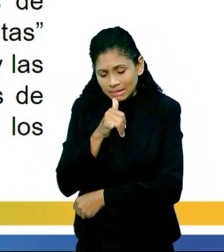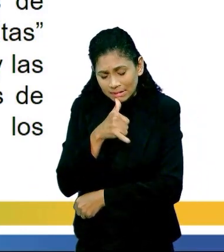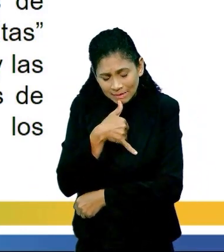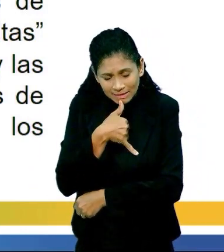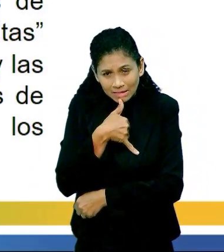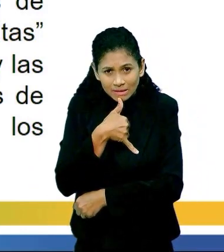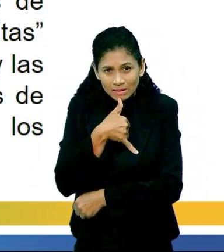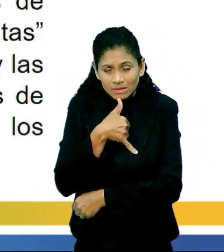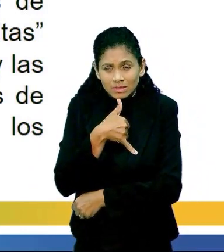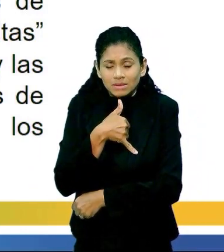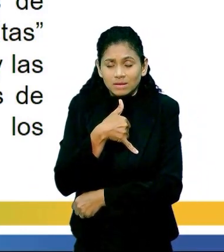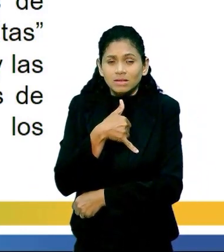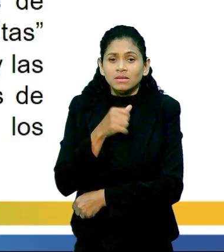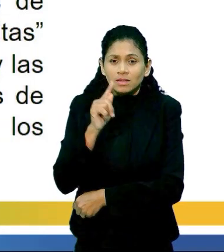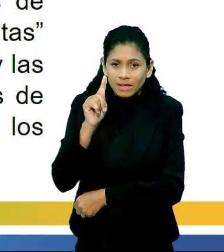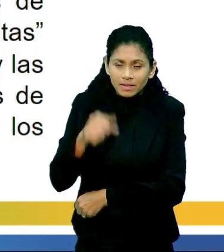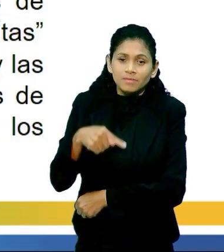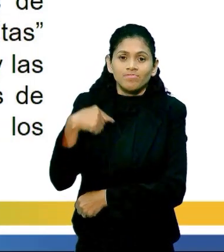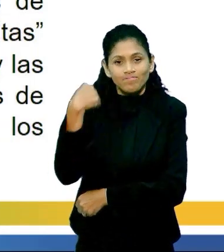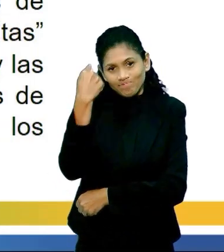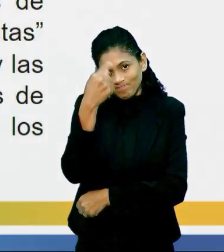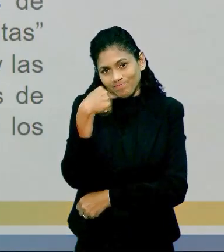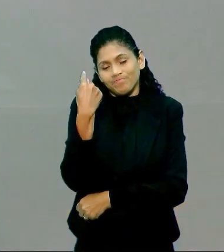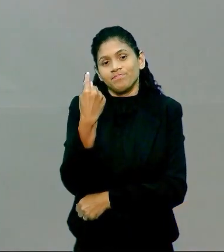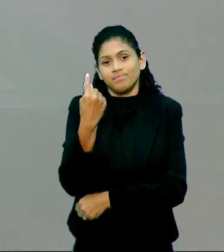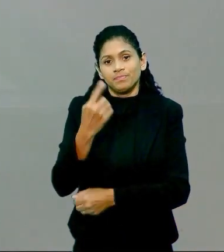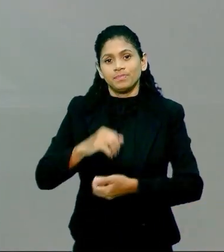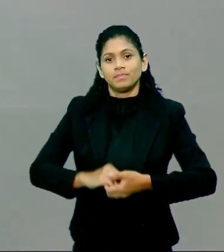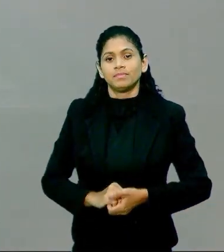espanhol, né? Então, galera,